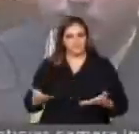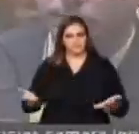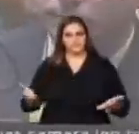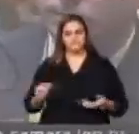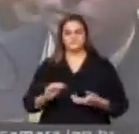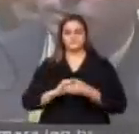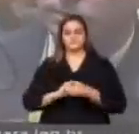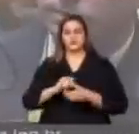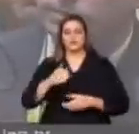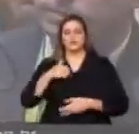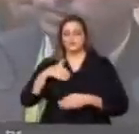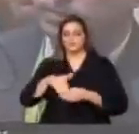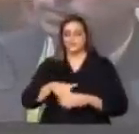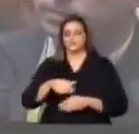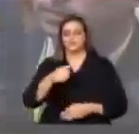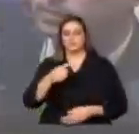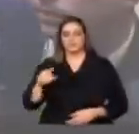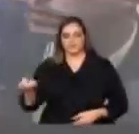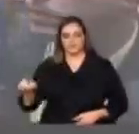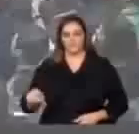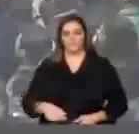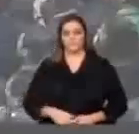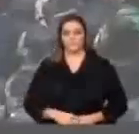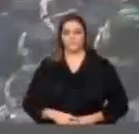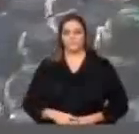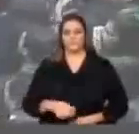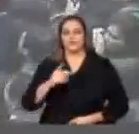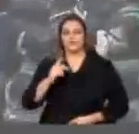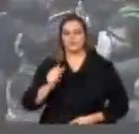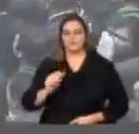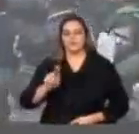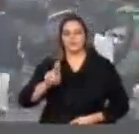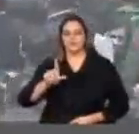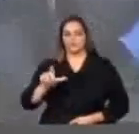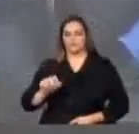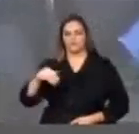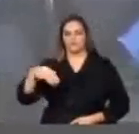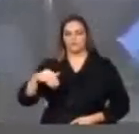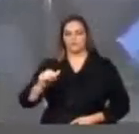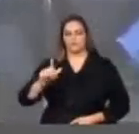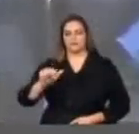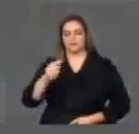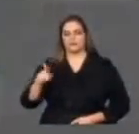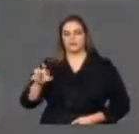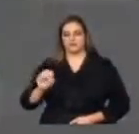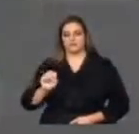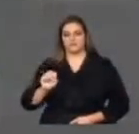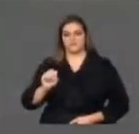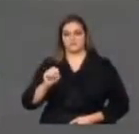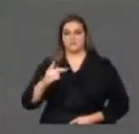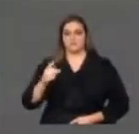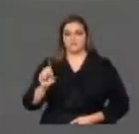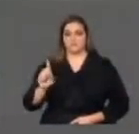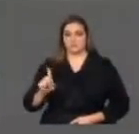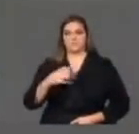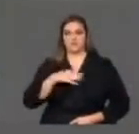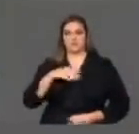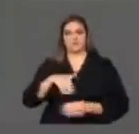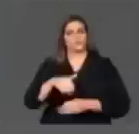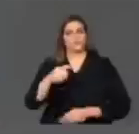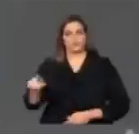voto é não, senhor presidente. Deputado Paulo Magalhães, do PSD da Bahia, votou não,